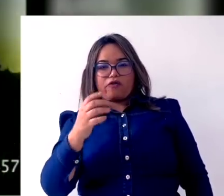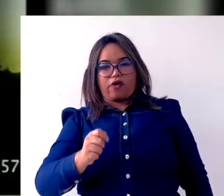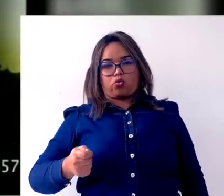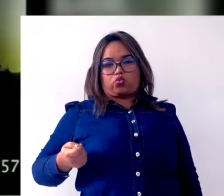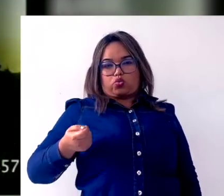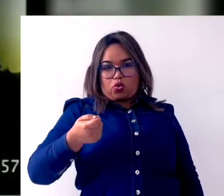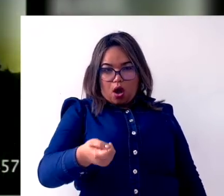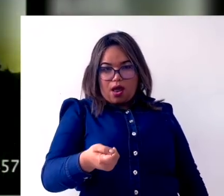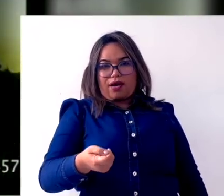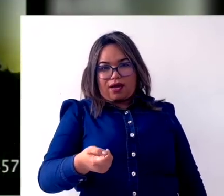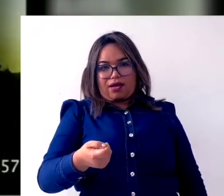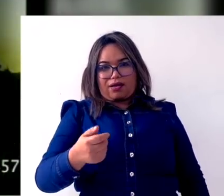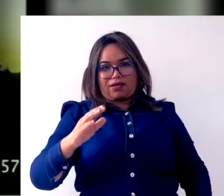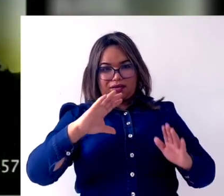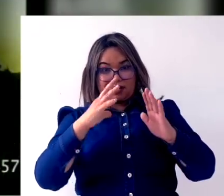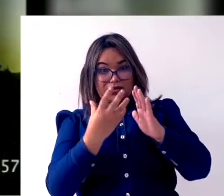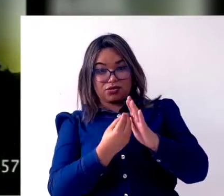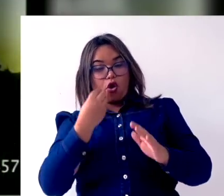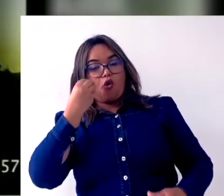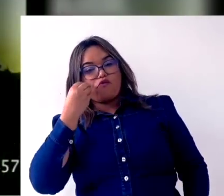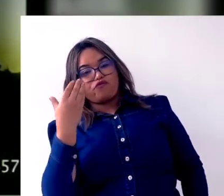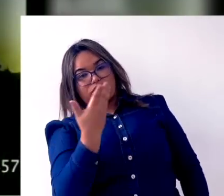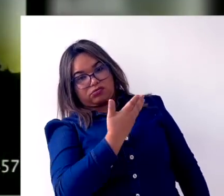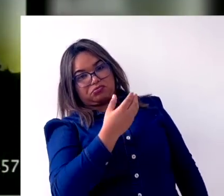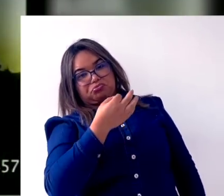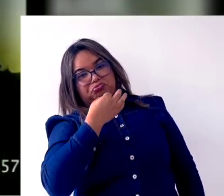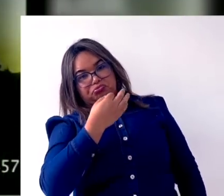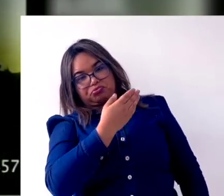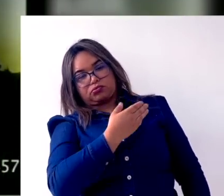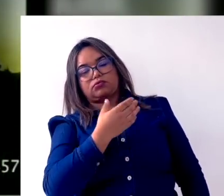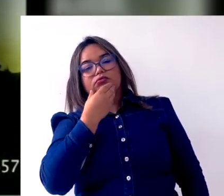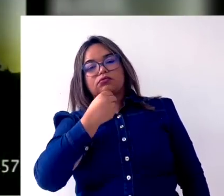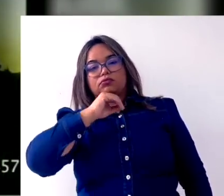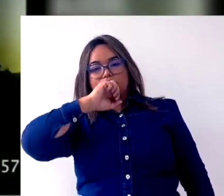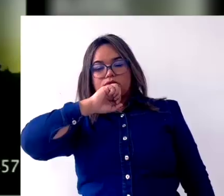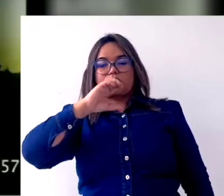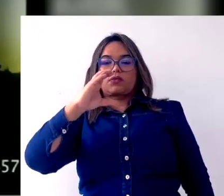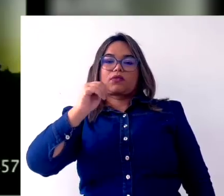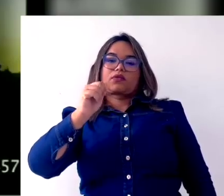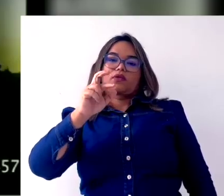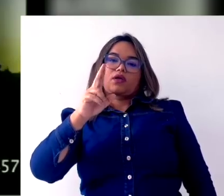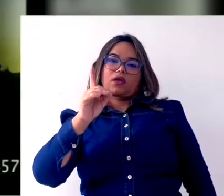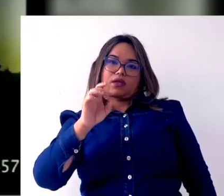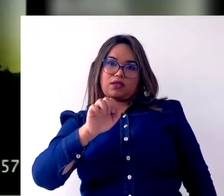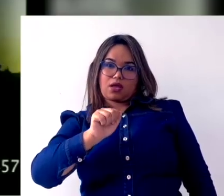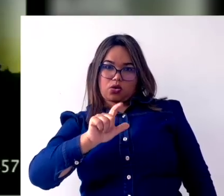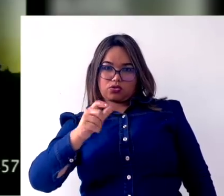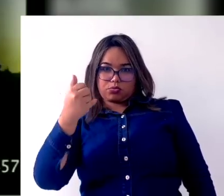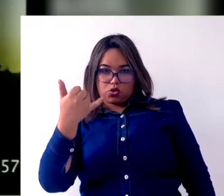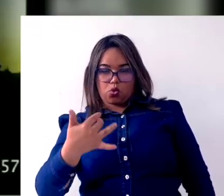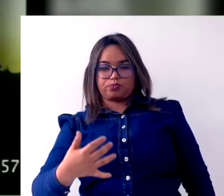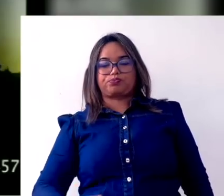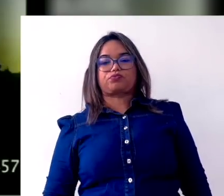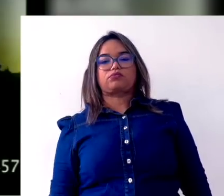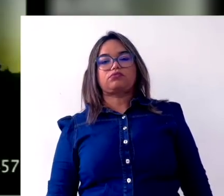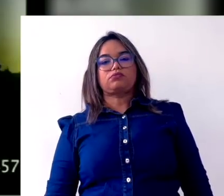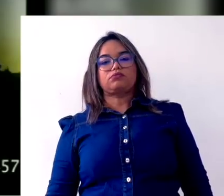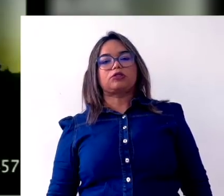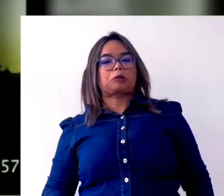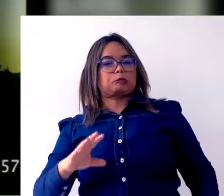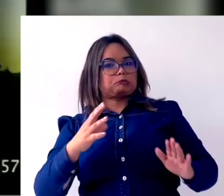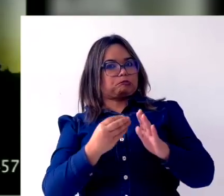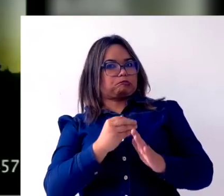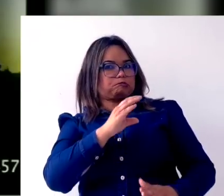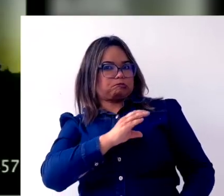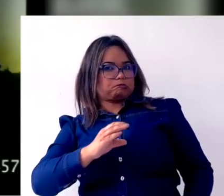é verdade? Vamos perguntar a eles. Cardeal Gibbons. Claro que a Igreja Católica alega que a mudança